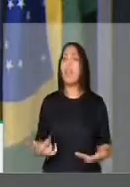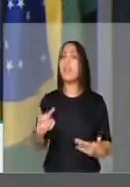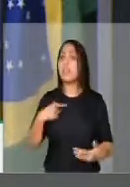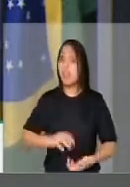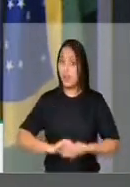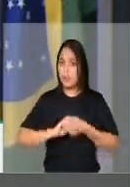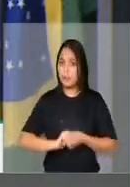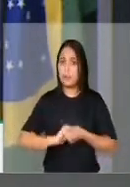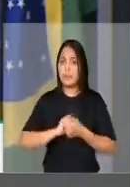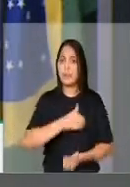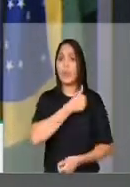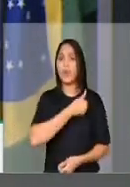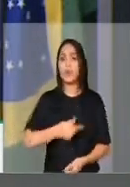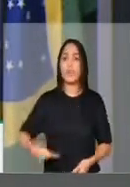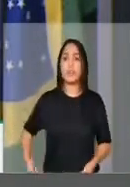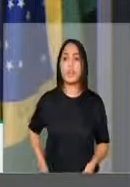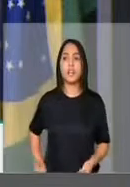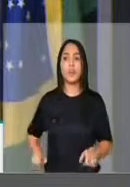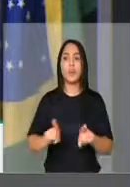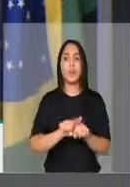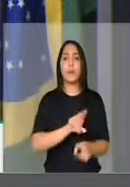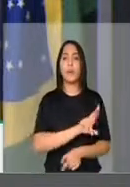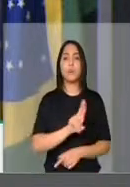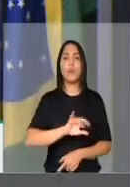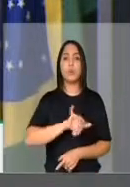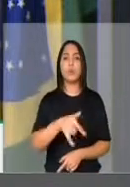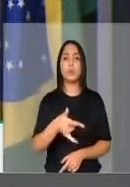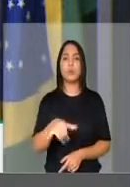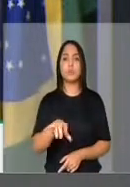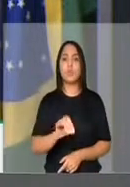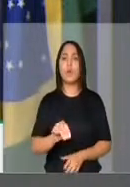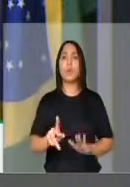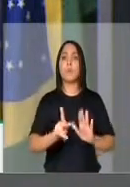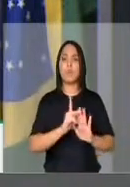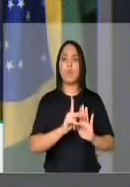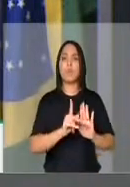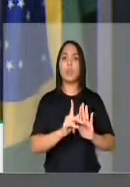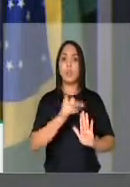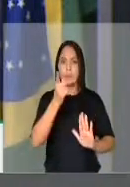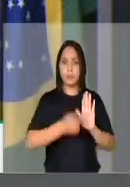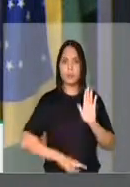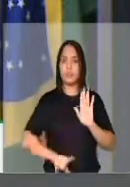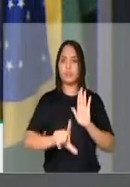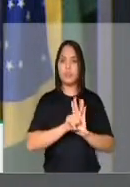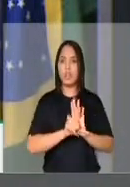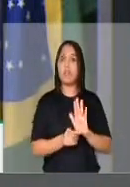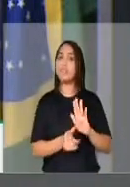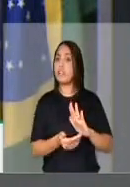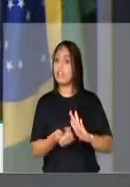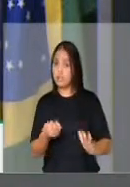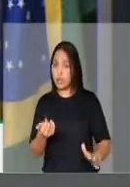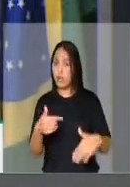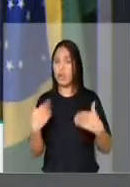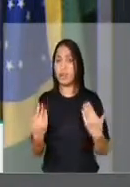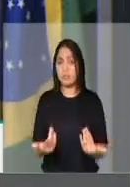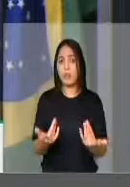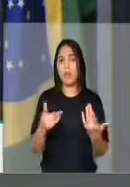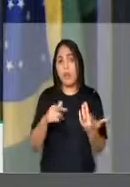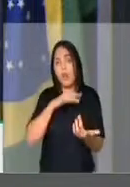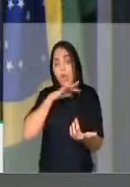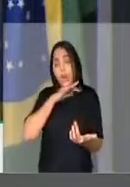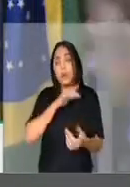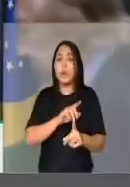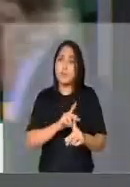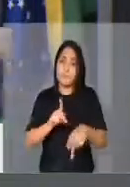joão dória que já anunciou que vetará esse projeto de lei tão nocivo à sociedade brasileira o trabalho